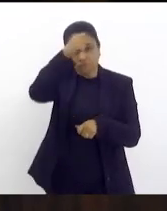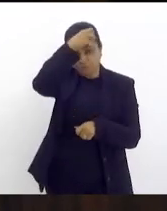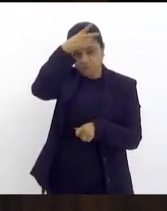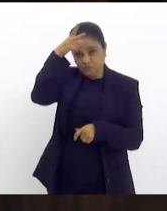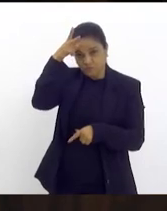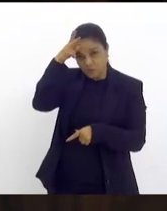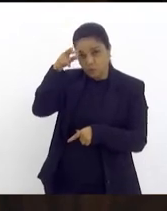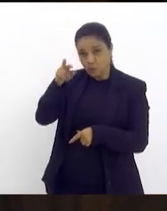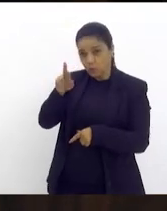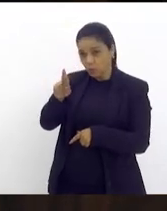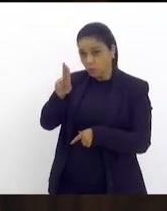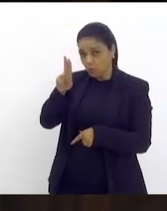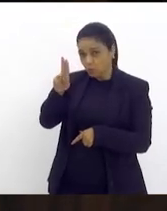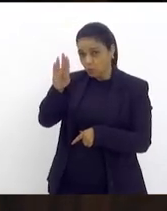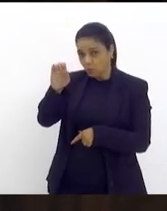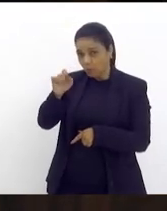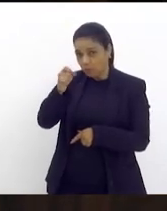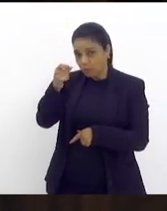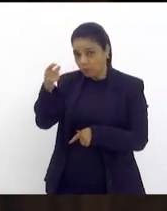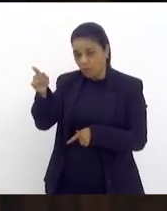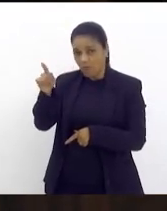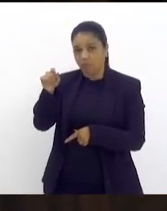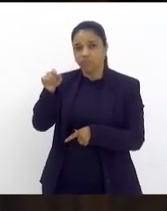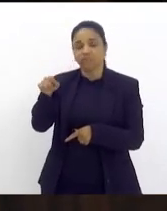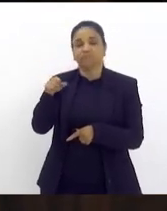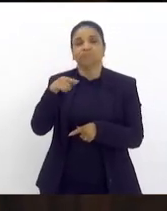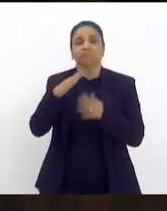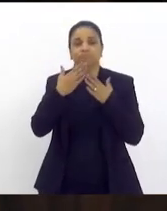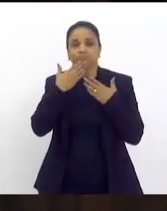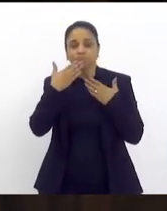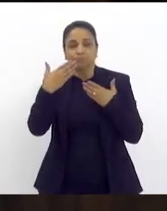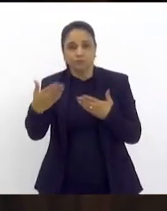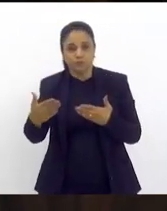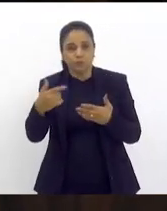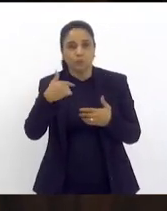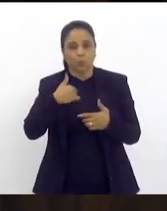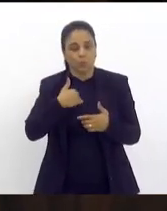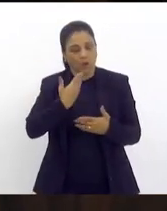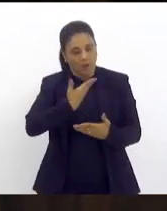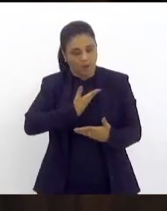Rubão, que acionou imediatamente para